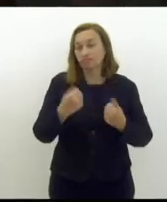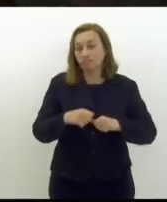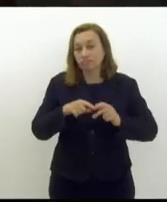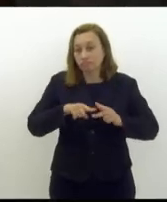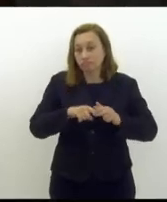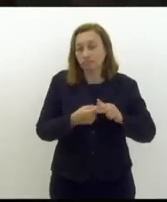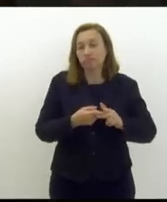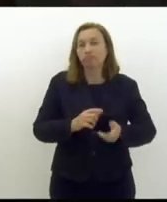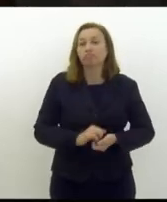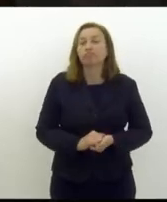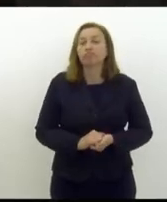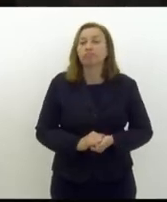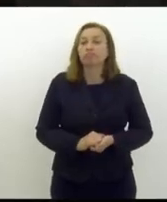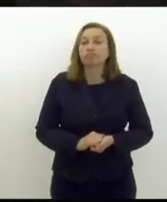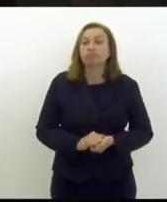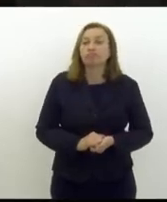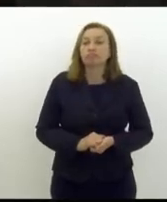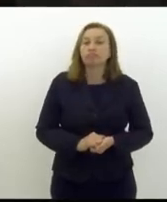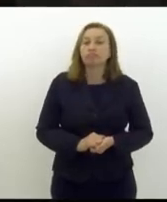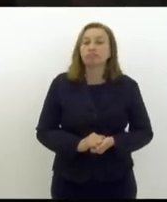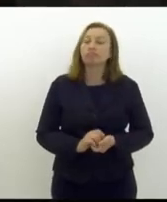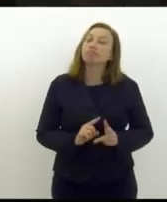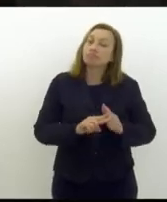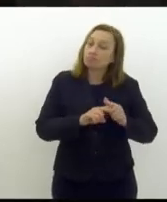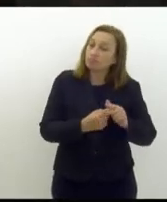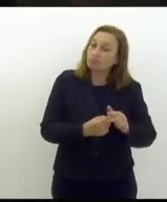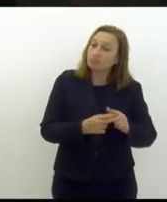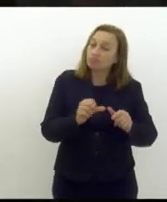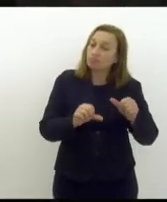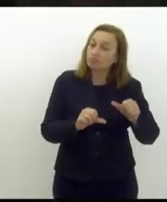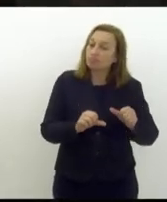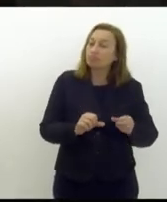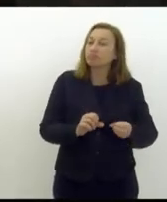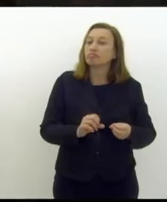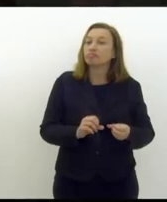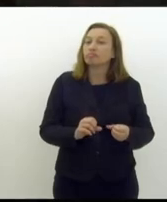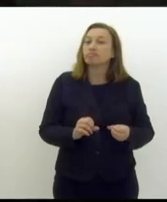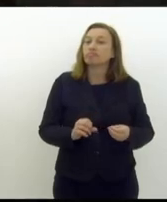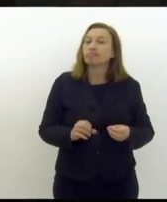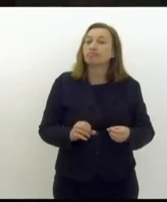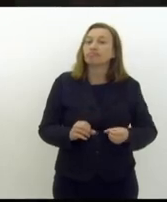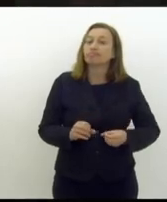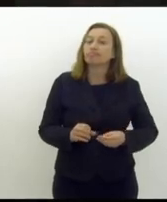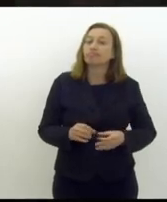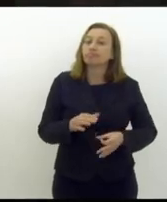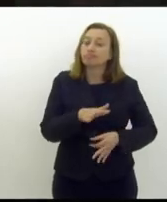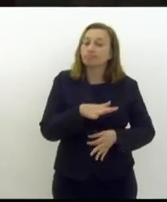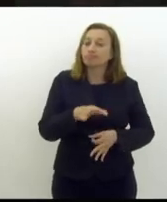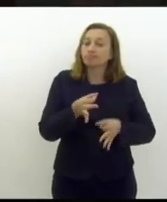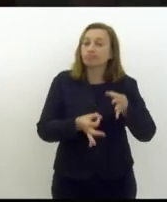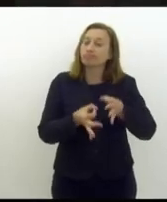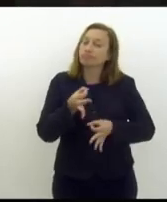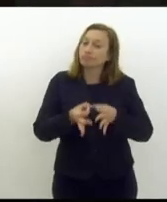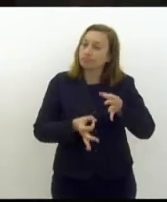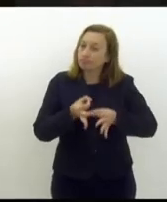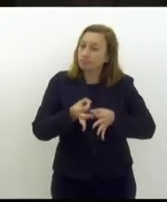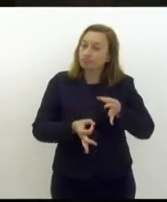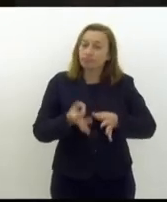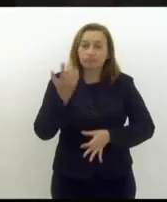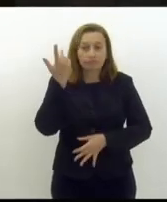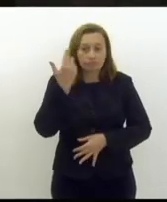modificado e para que isso seja modificado um instrumento jurídico normativo